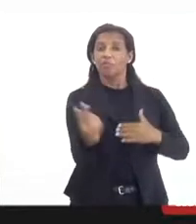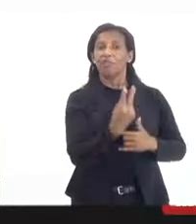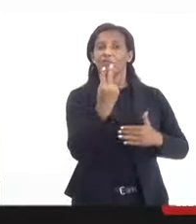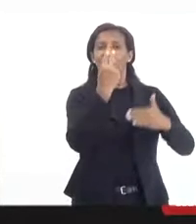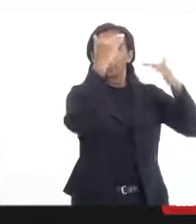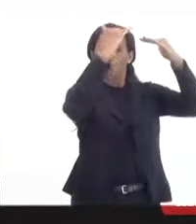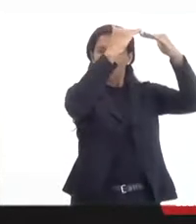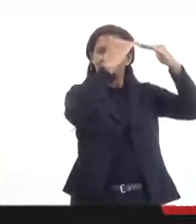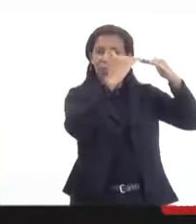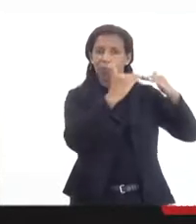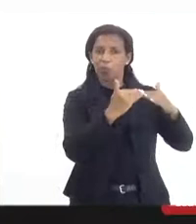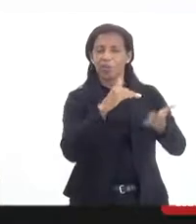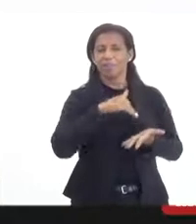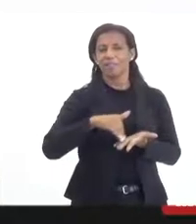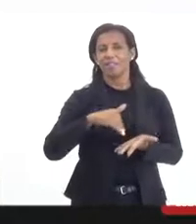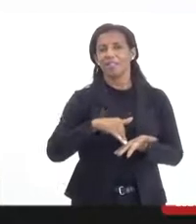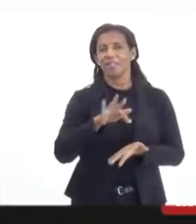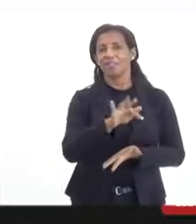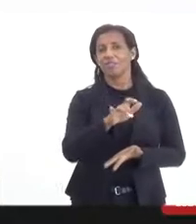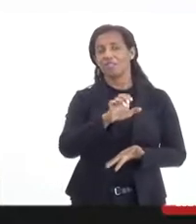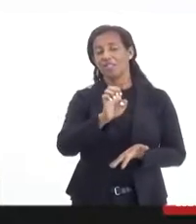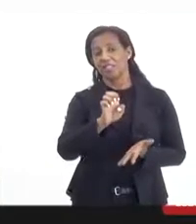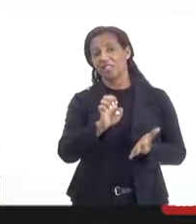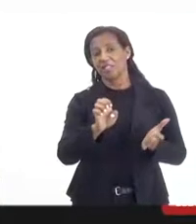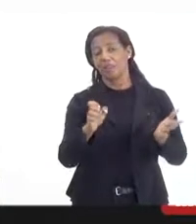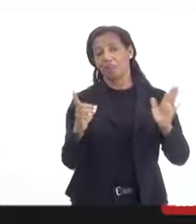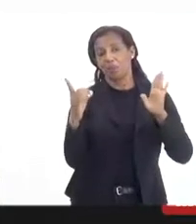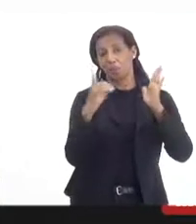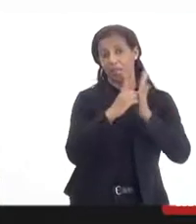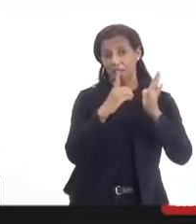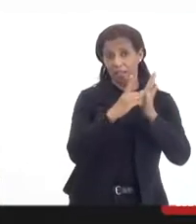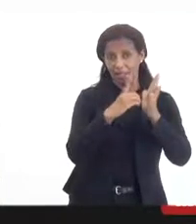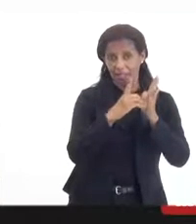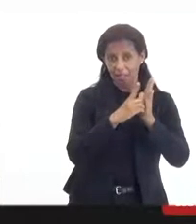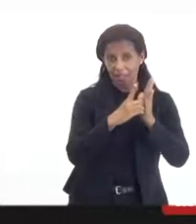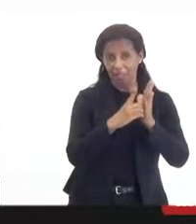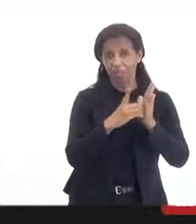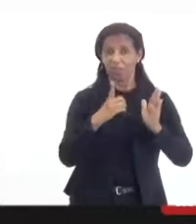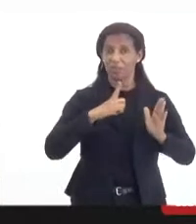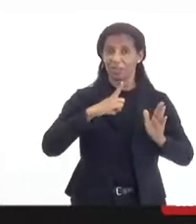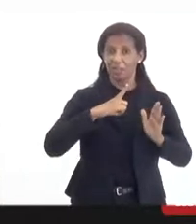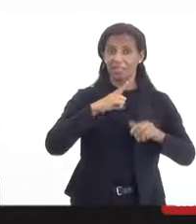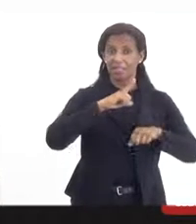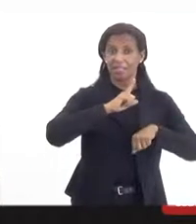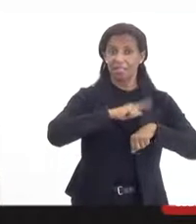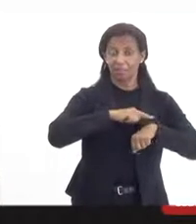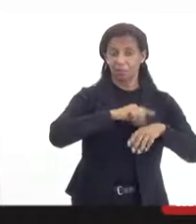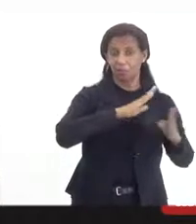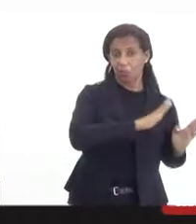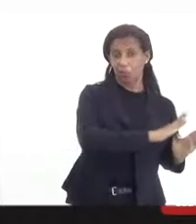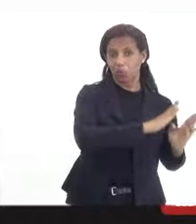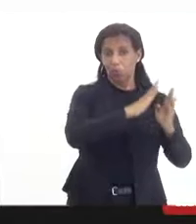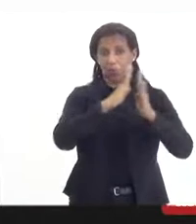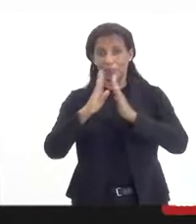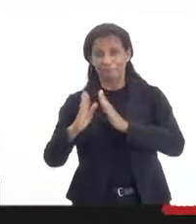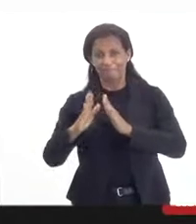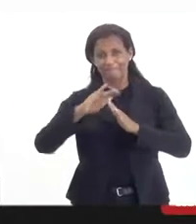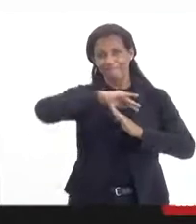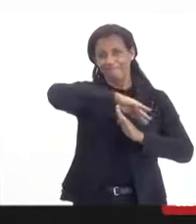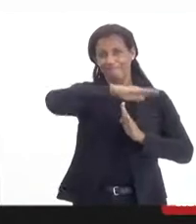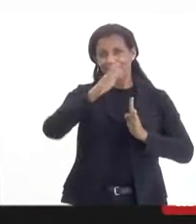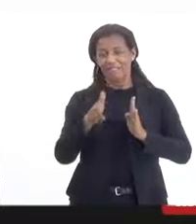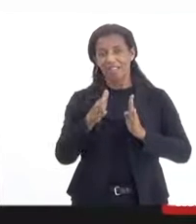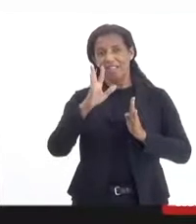secretário de Fazenda, que, por sua vez, pelo Decreto-Lei 575, tem a prerrogativa de passar por cima